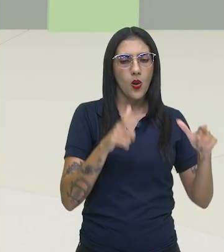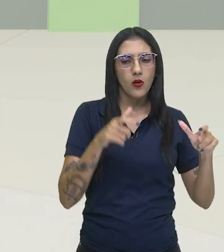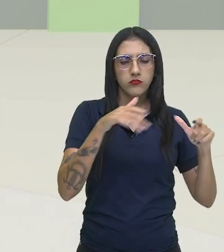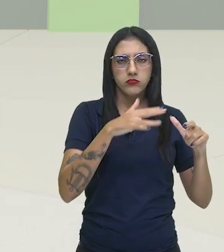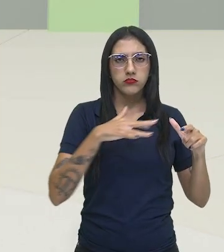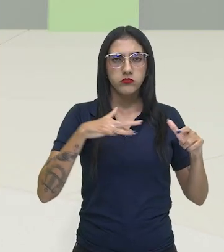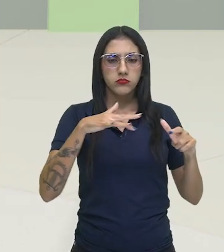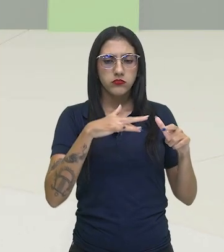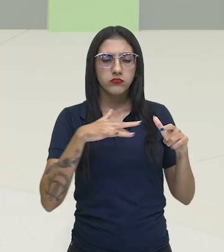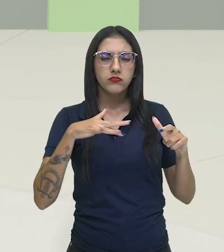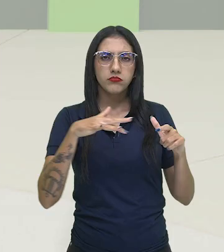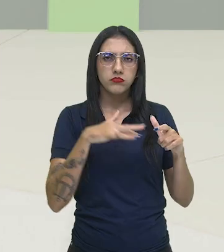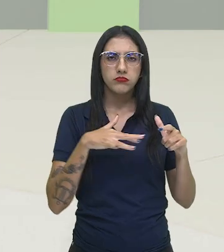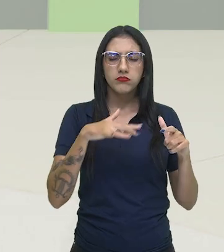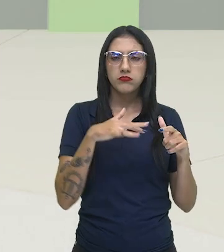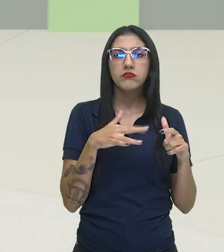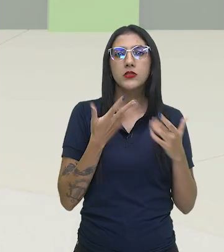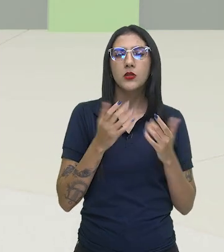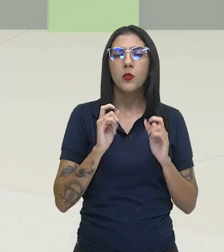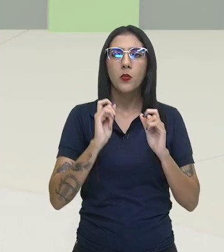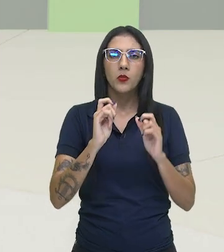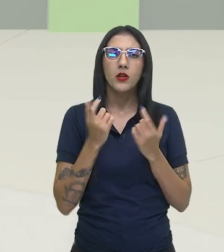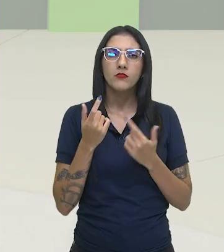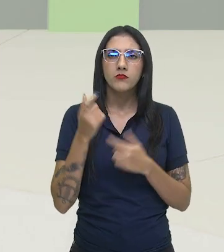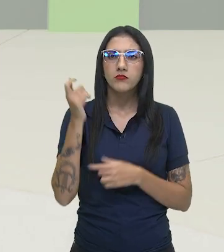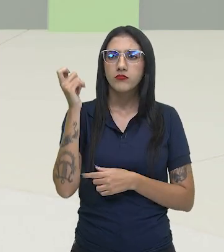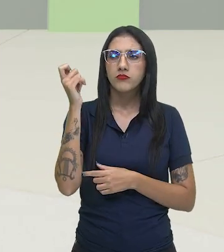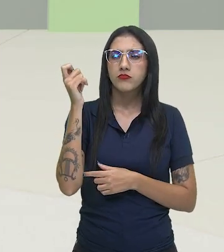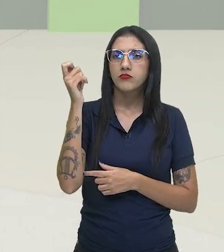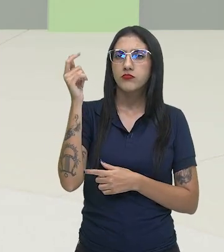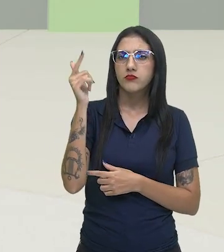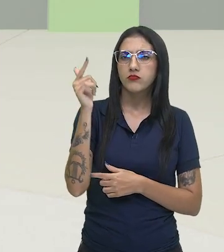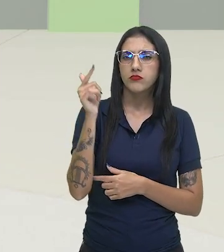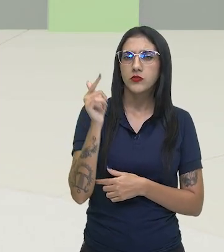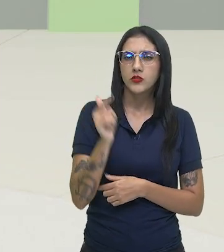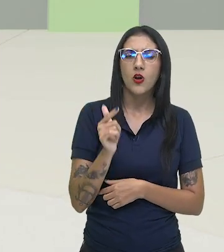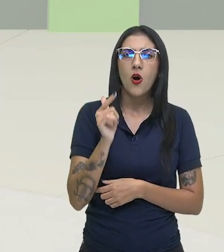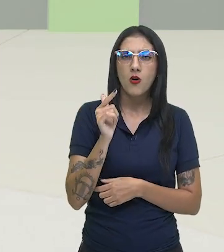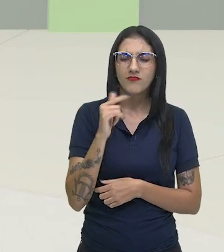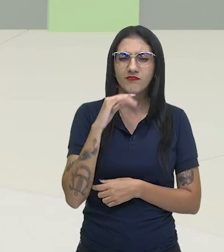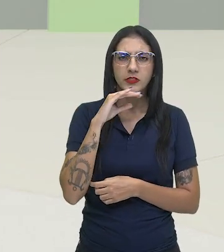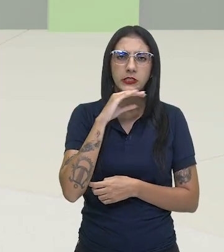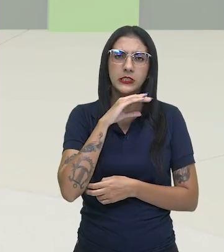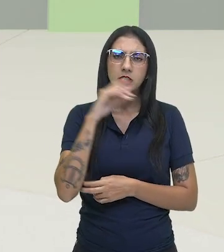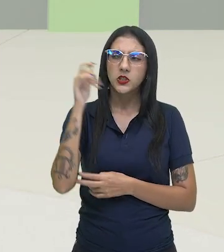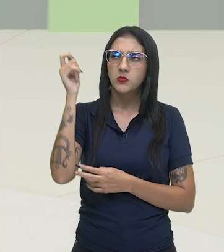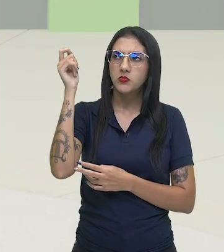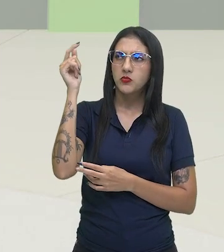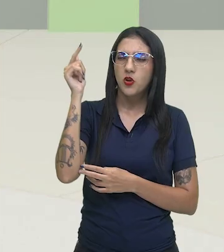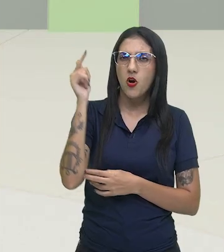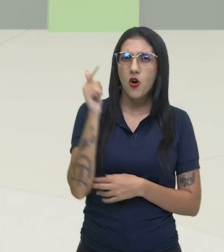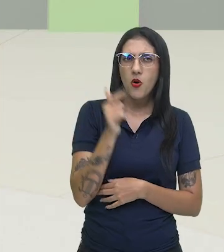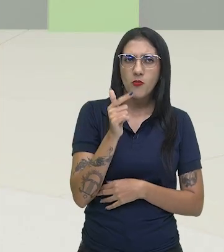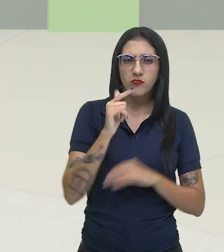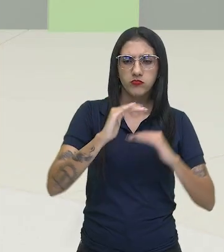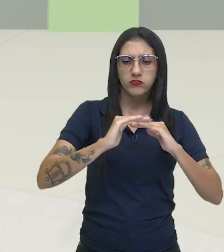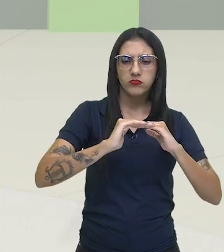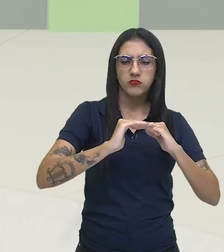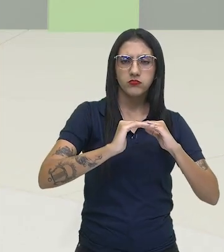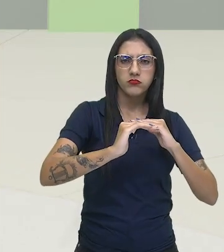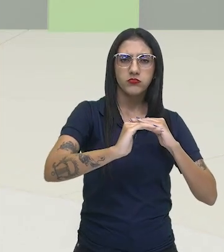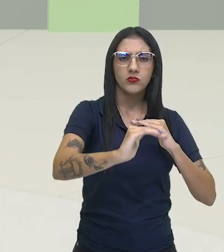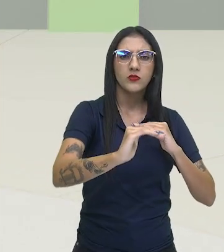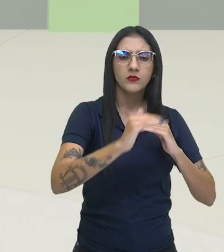elas ficam... o sol, né? Ali, geralmente,